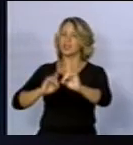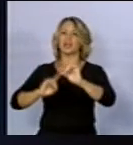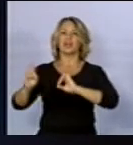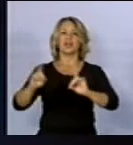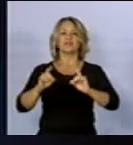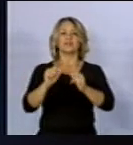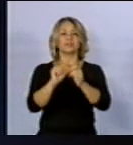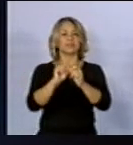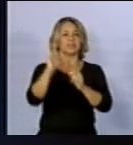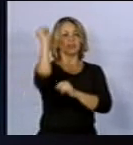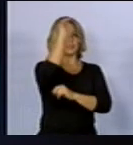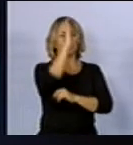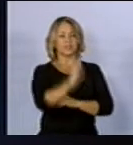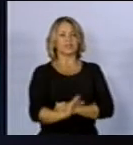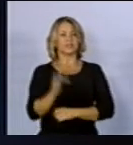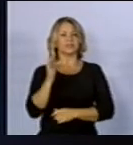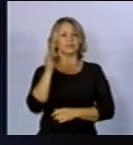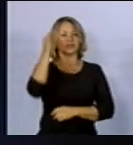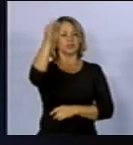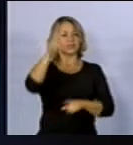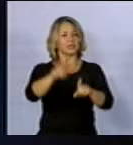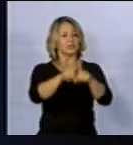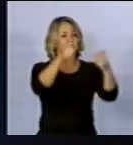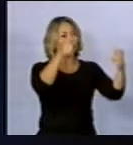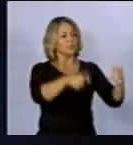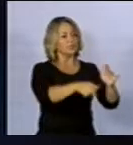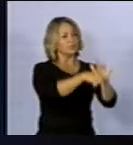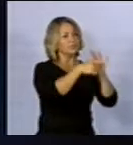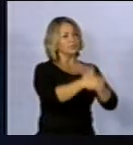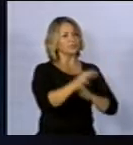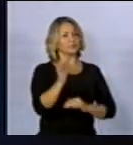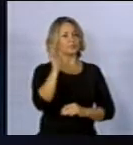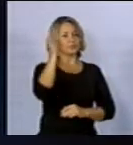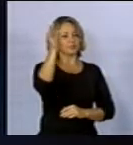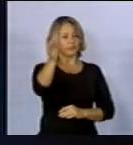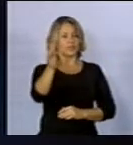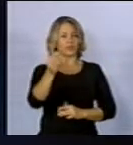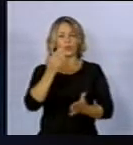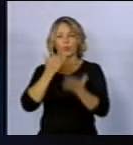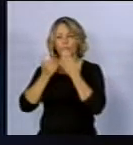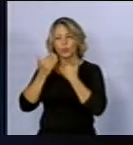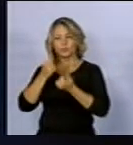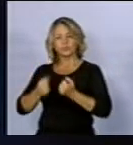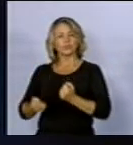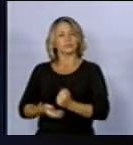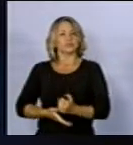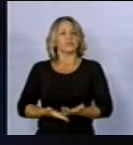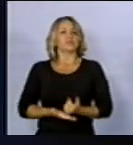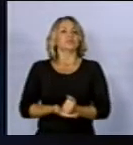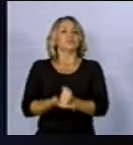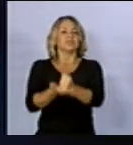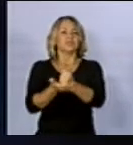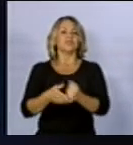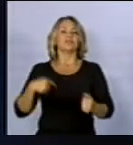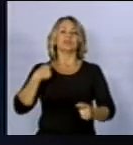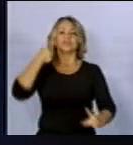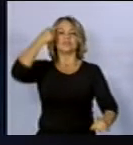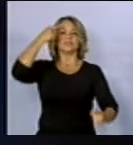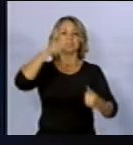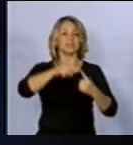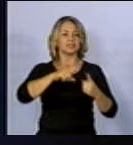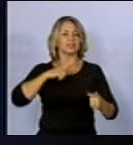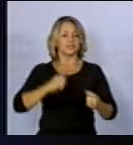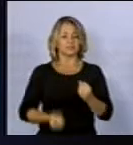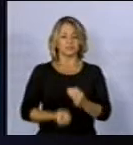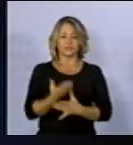Brasil do futuro vai formar o mercado de consumo do Futuro consumo sustentável é a nossa meta que inclui produção